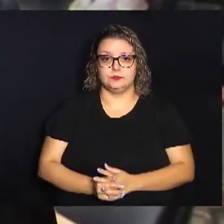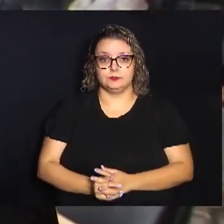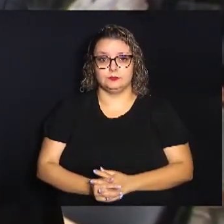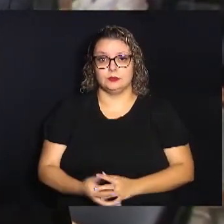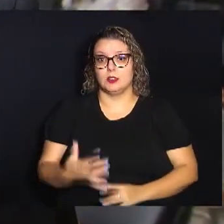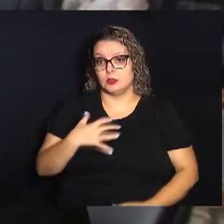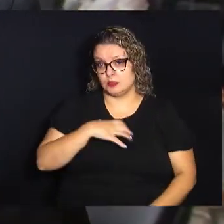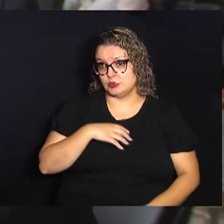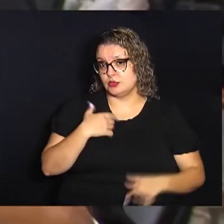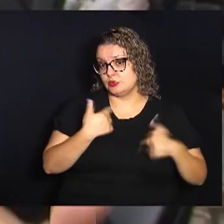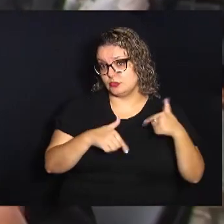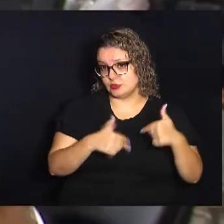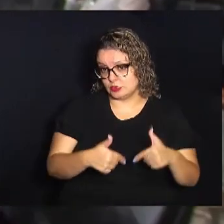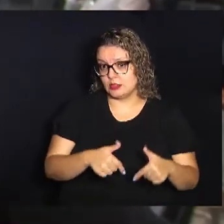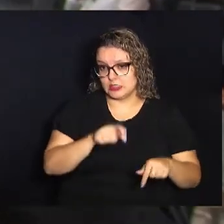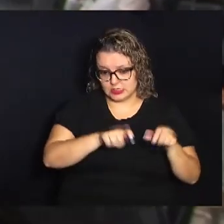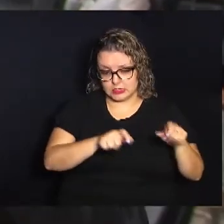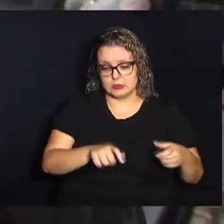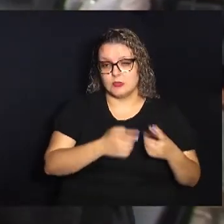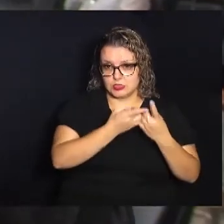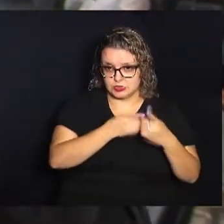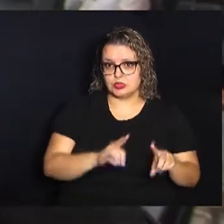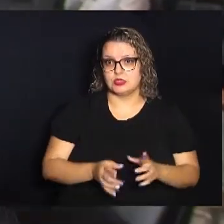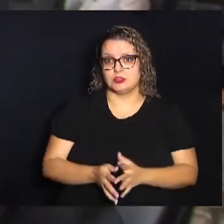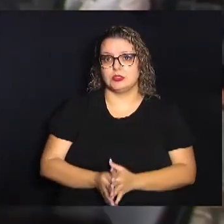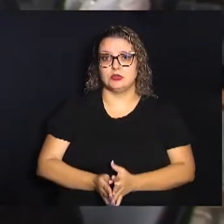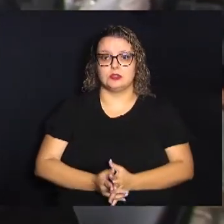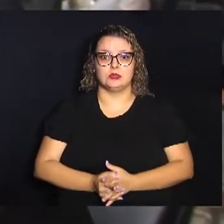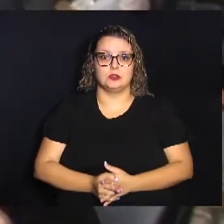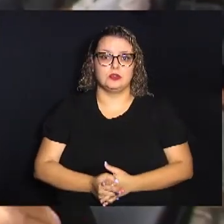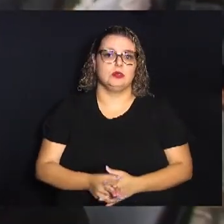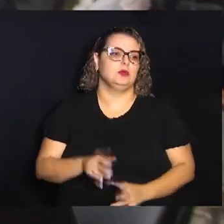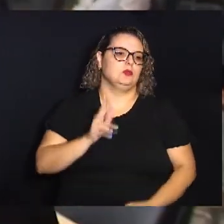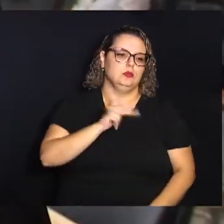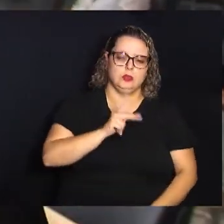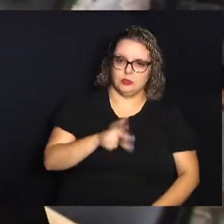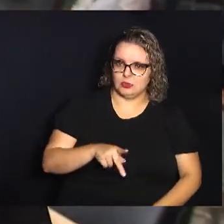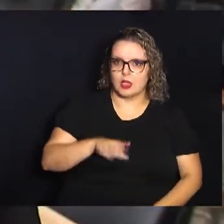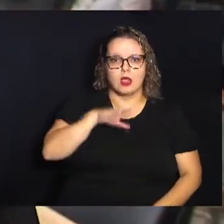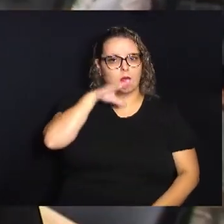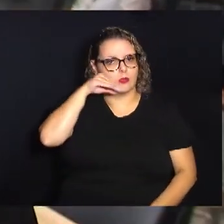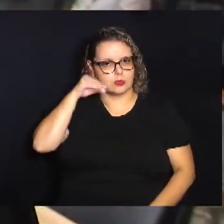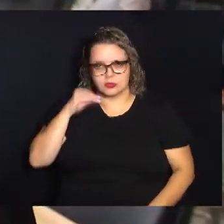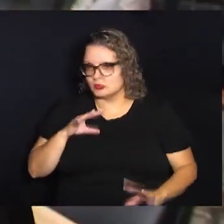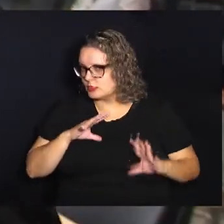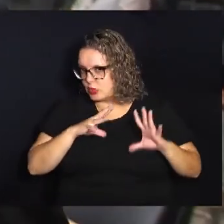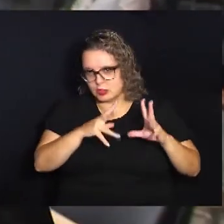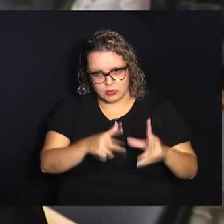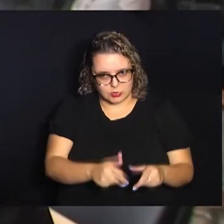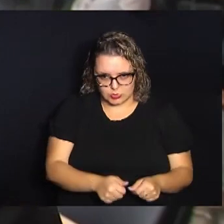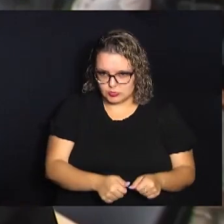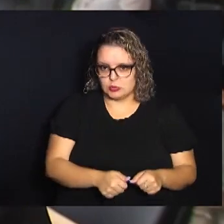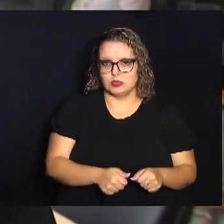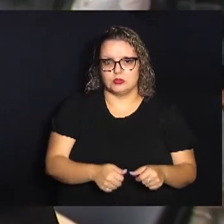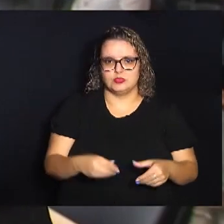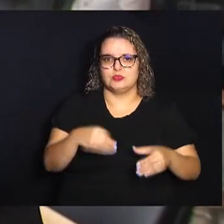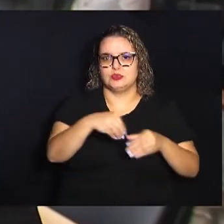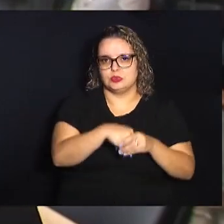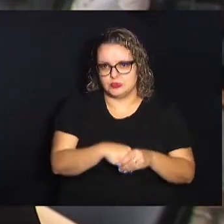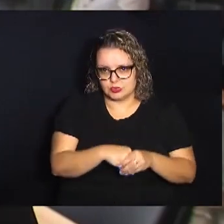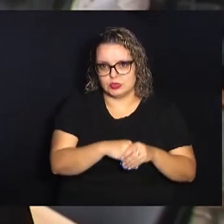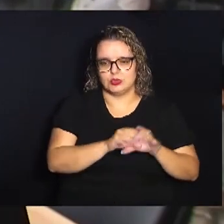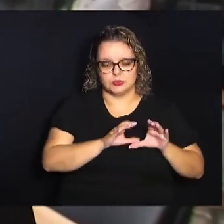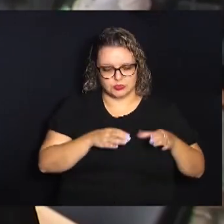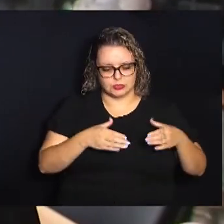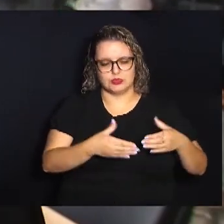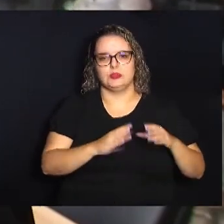de trabalho, as condições dignas de trabalho para os professores, para os funcionários, para todos que compõem o